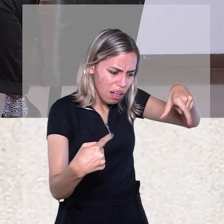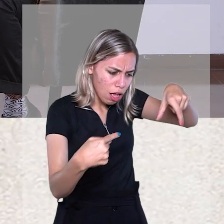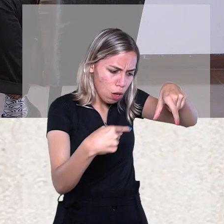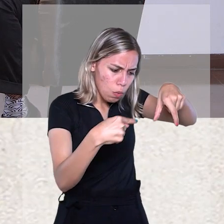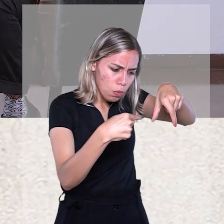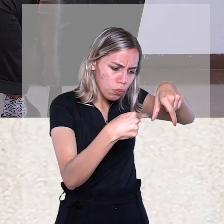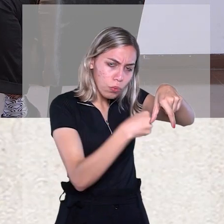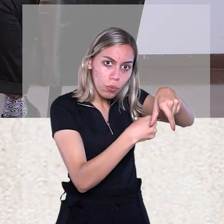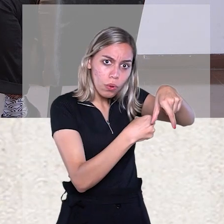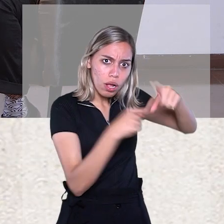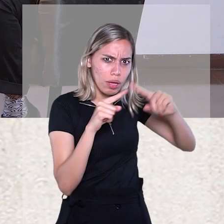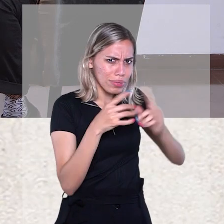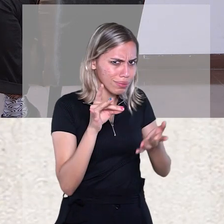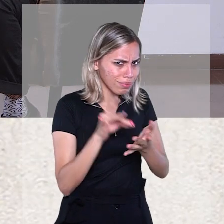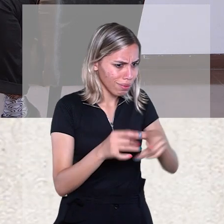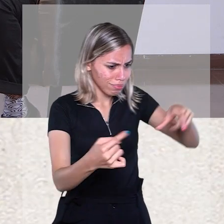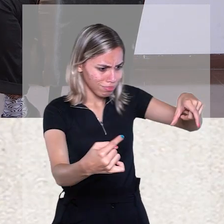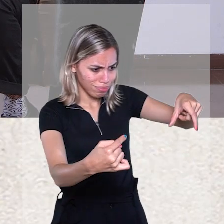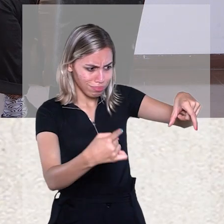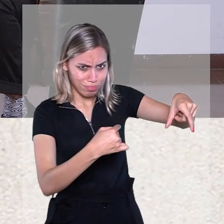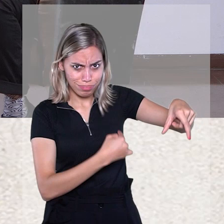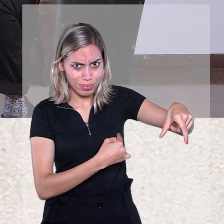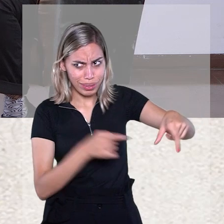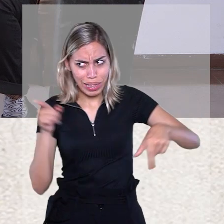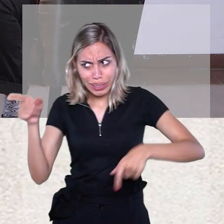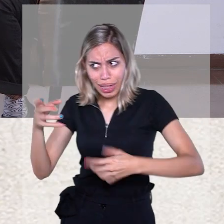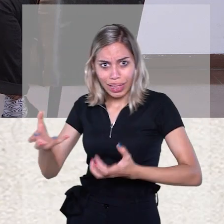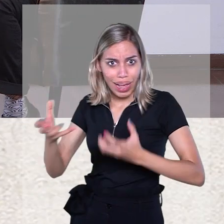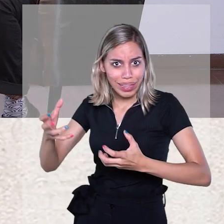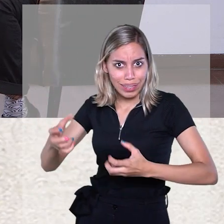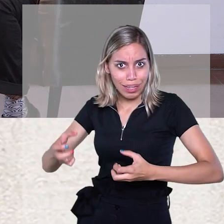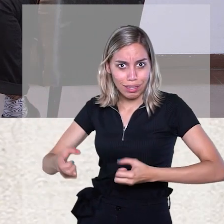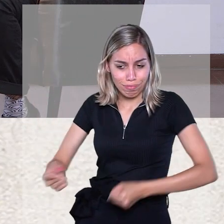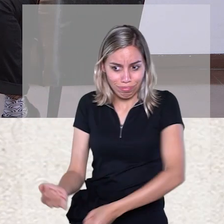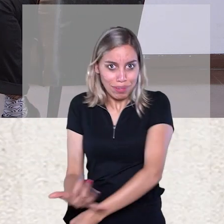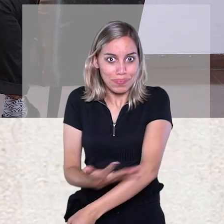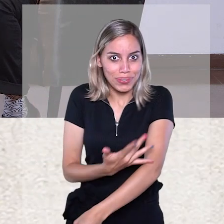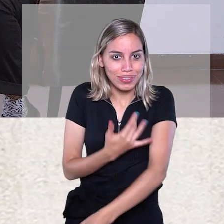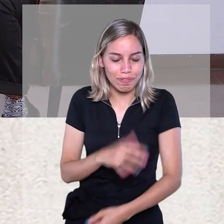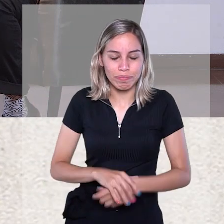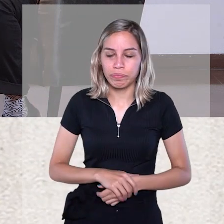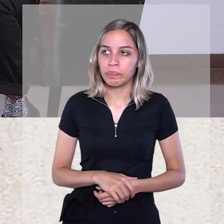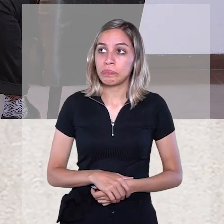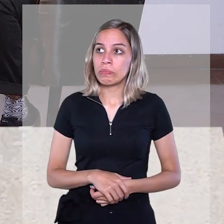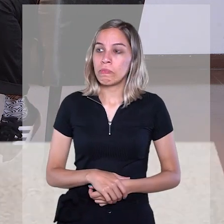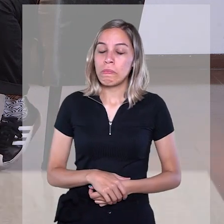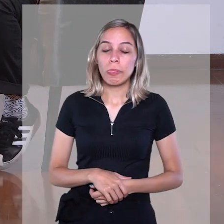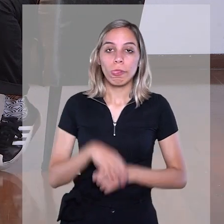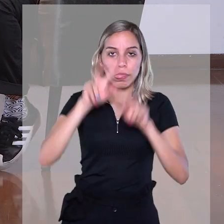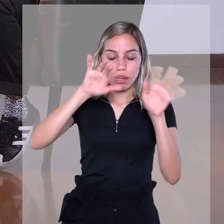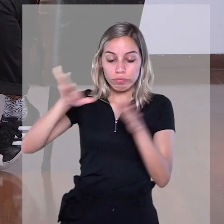nome, feita por professores da Universidade Federal do Paraná, pediu